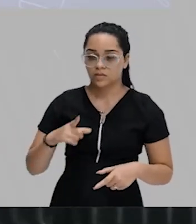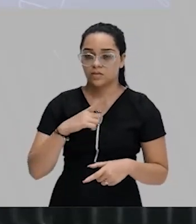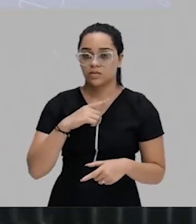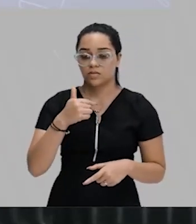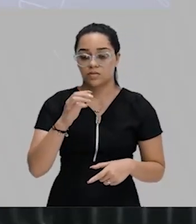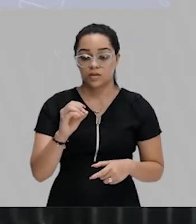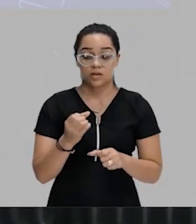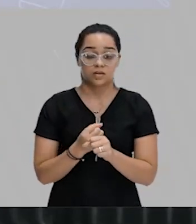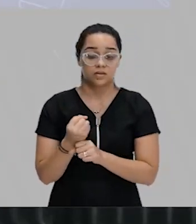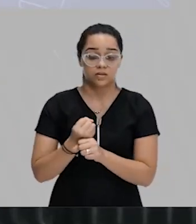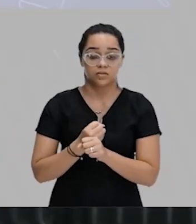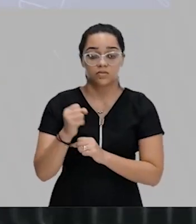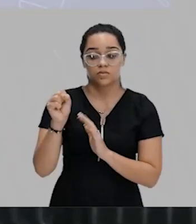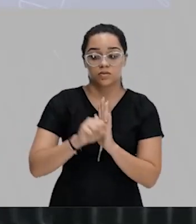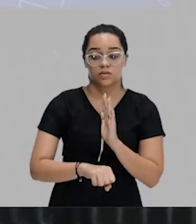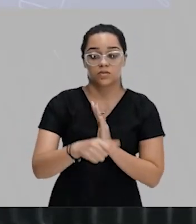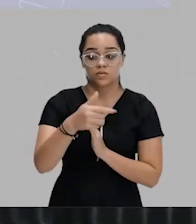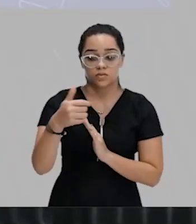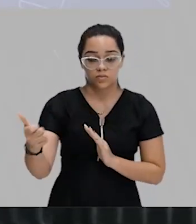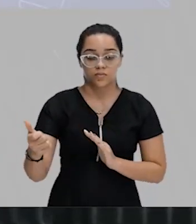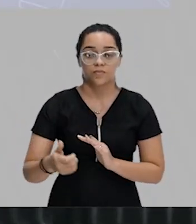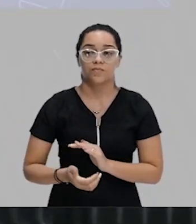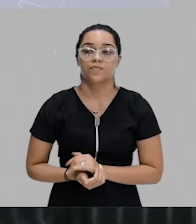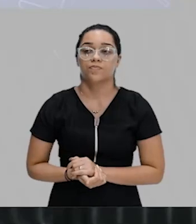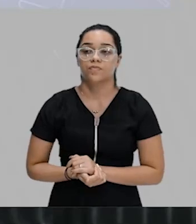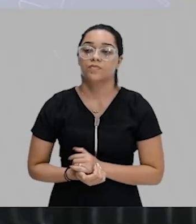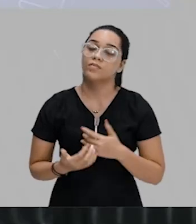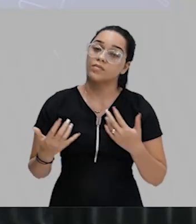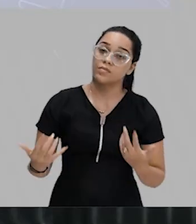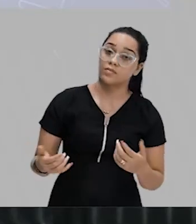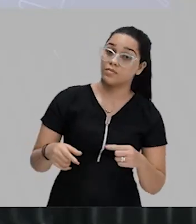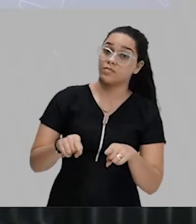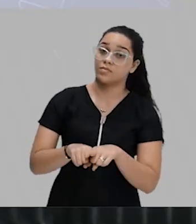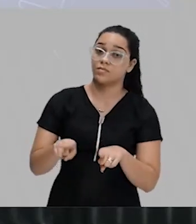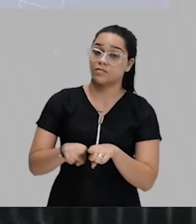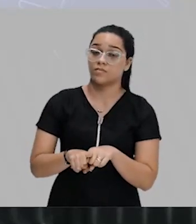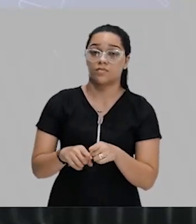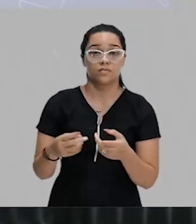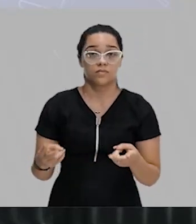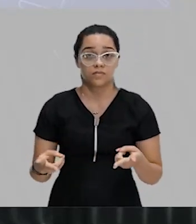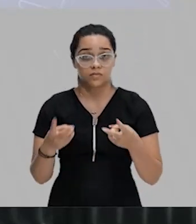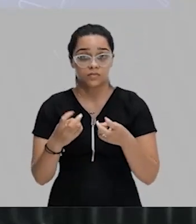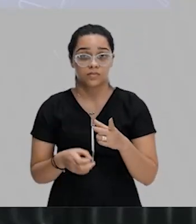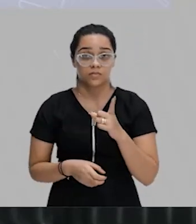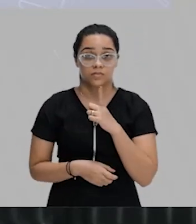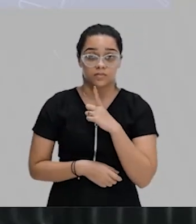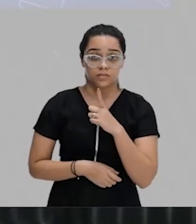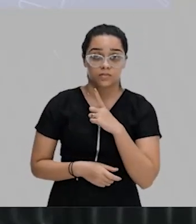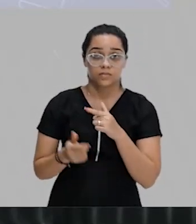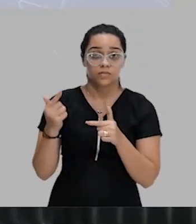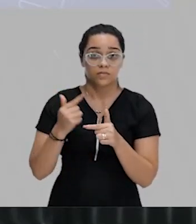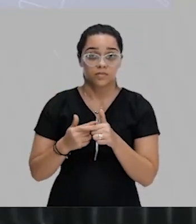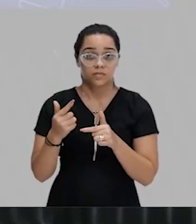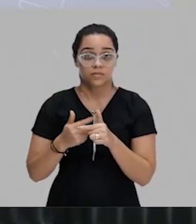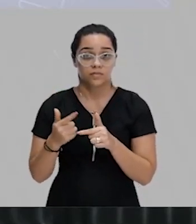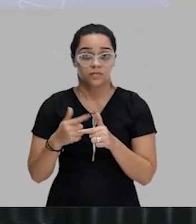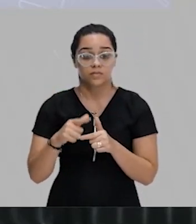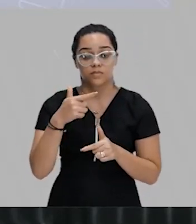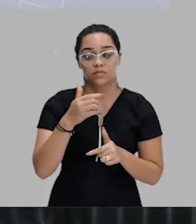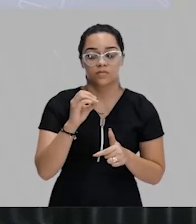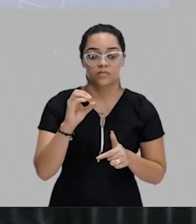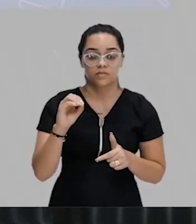primeiros 10 anos do século XXI. Observa-se, por exemplo, que a crise financeira de